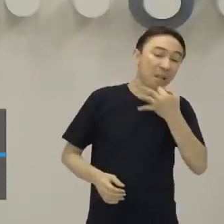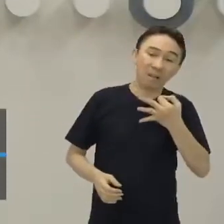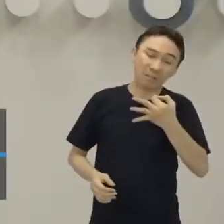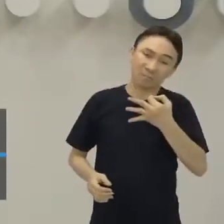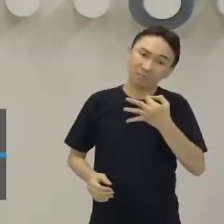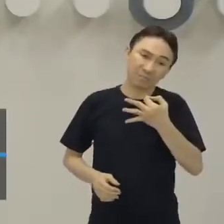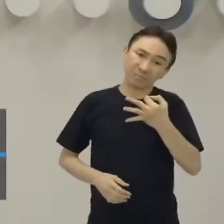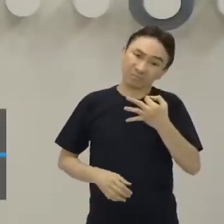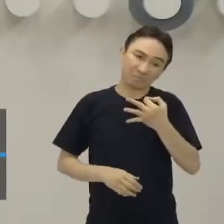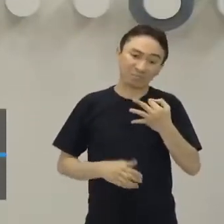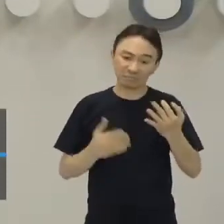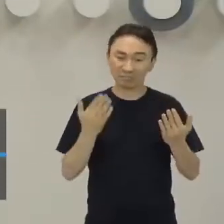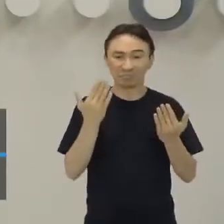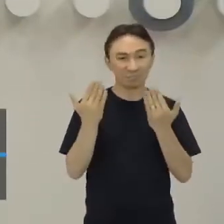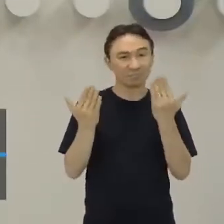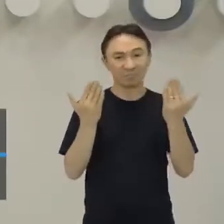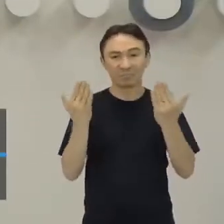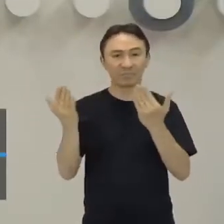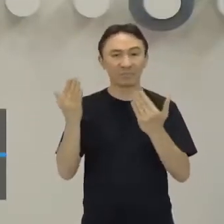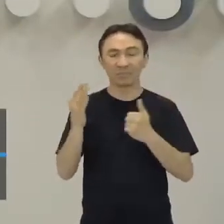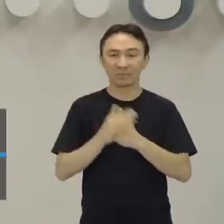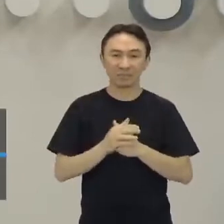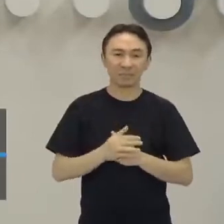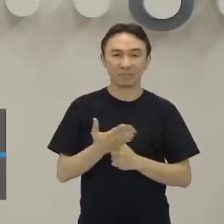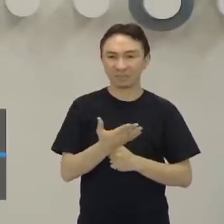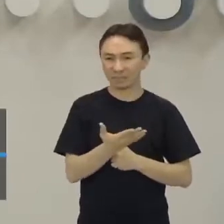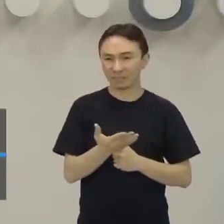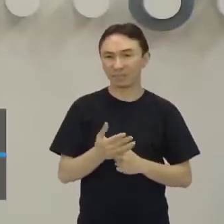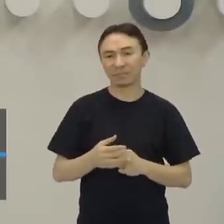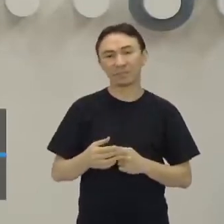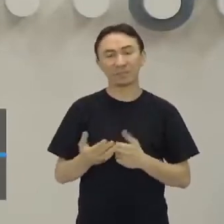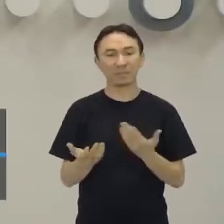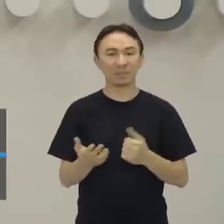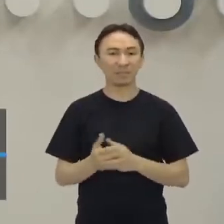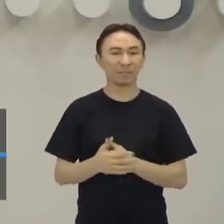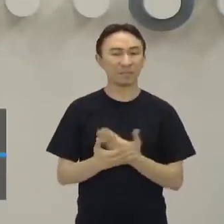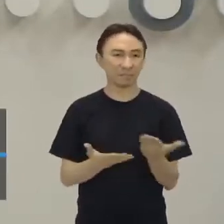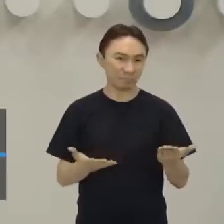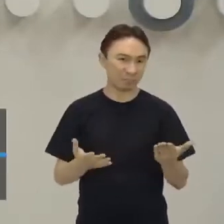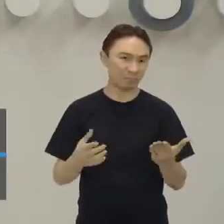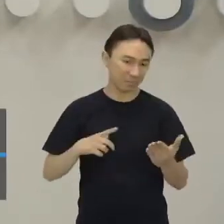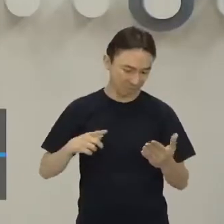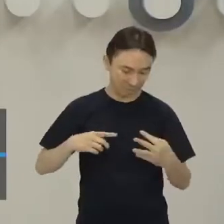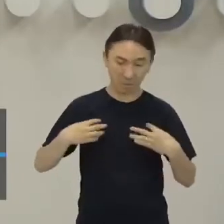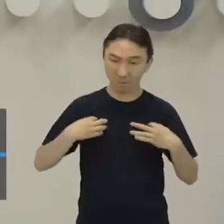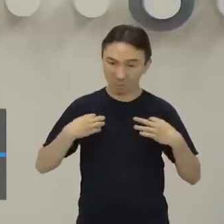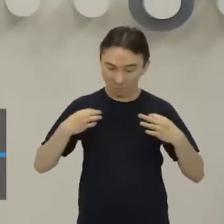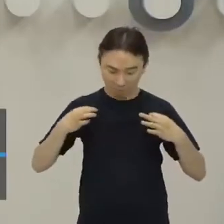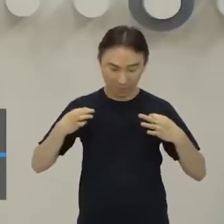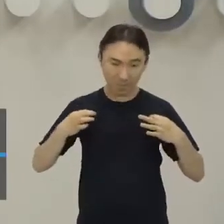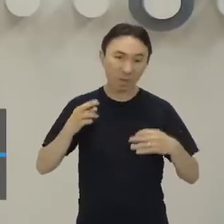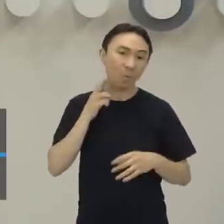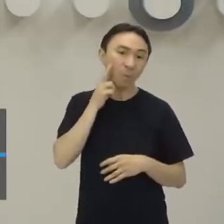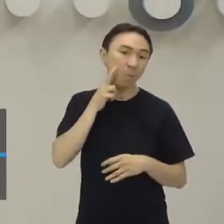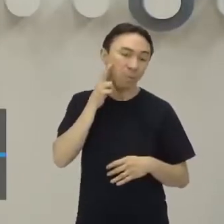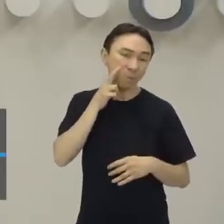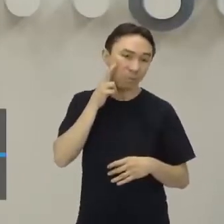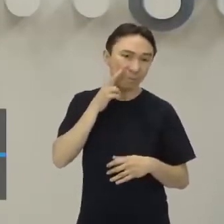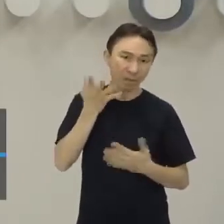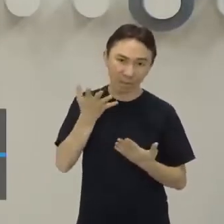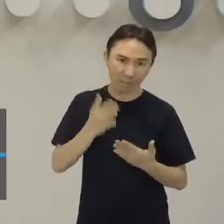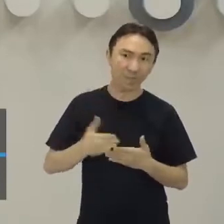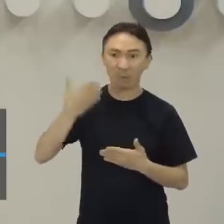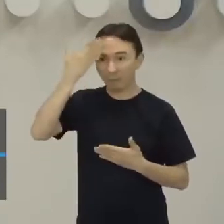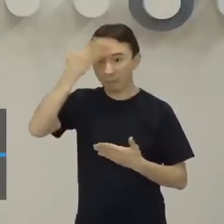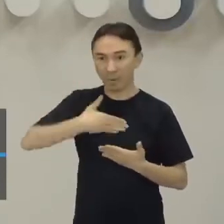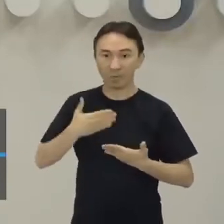nesse contexto que é pessoal. Então eu posso falar que eu gosto que minha blusa é rosa, tem cor rosa, e isso é um fato. Mas